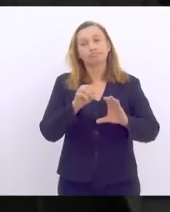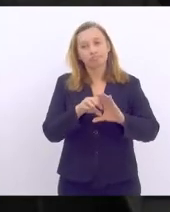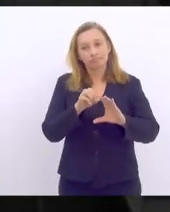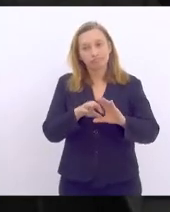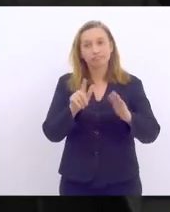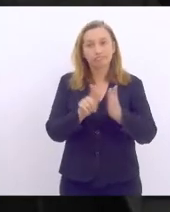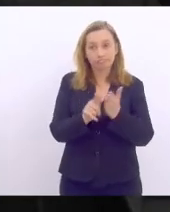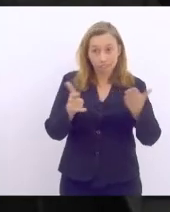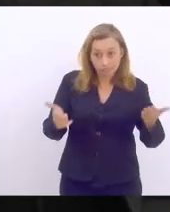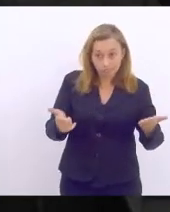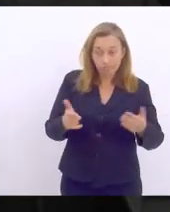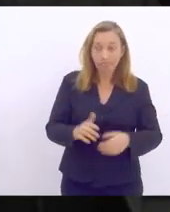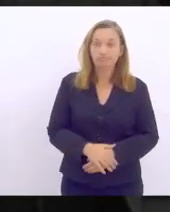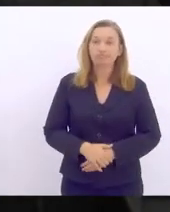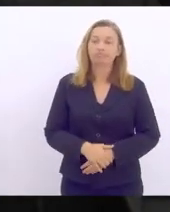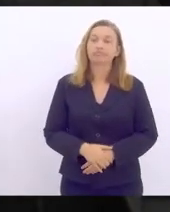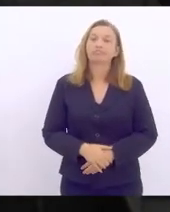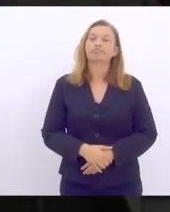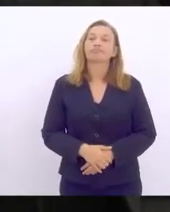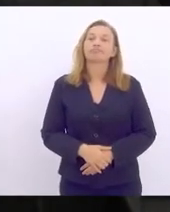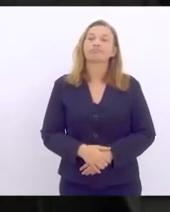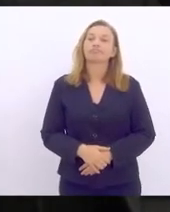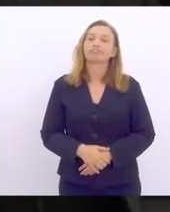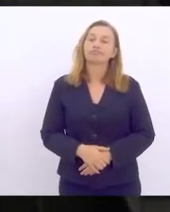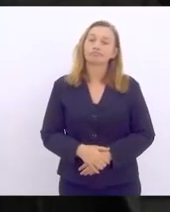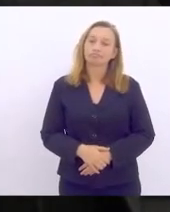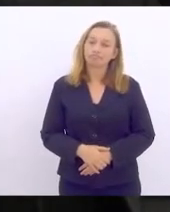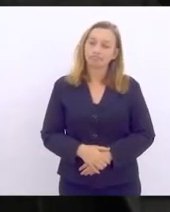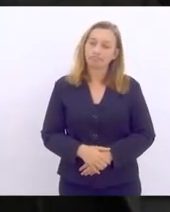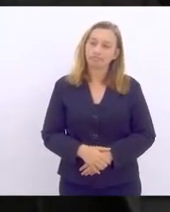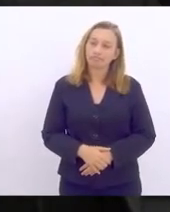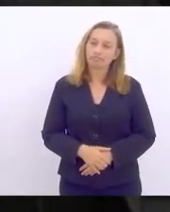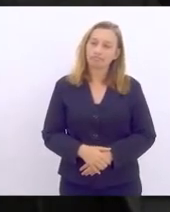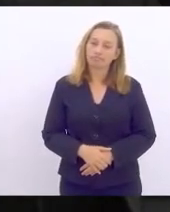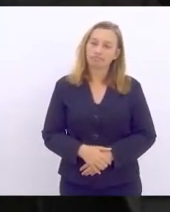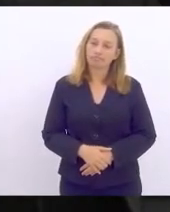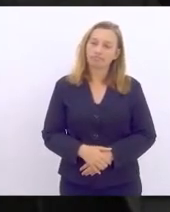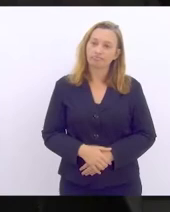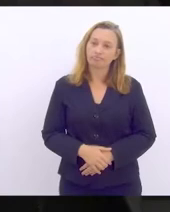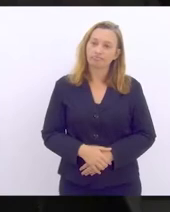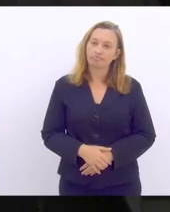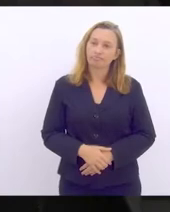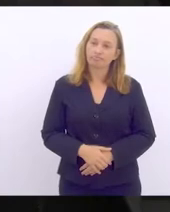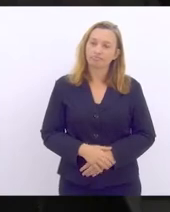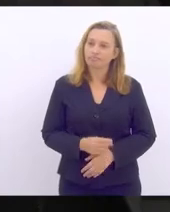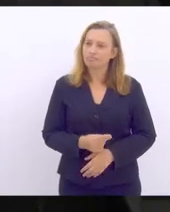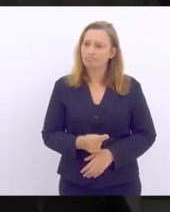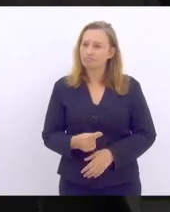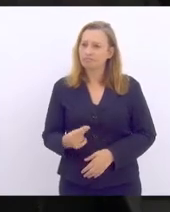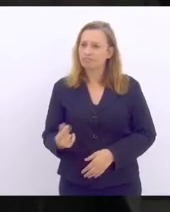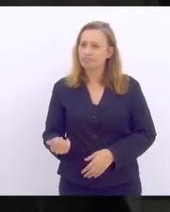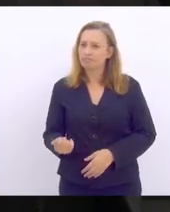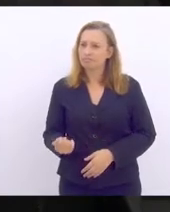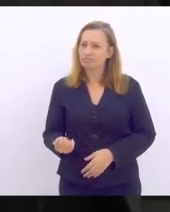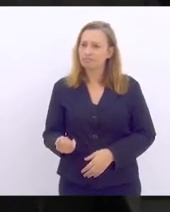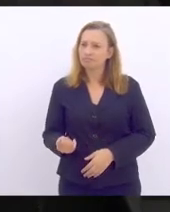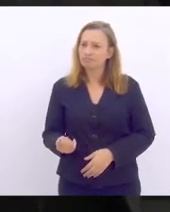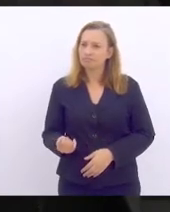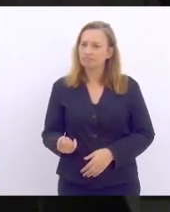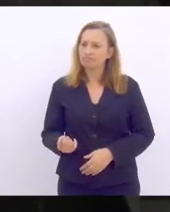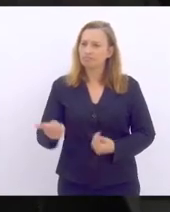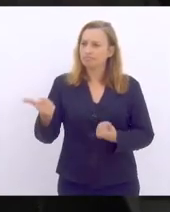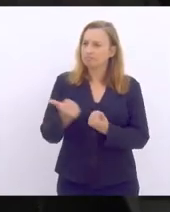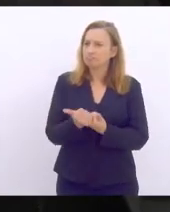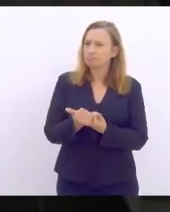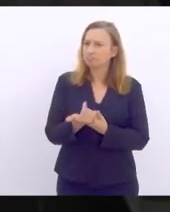Globo página 12 Manchete saída forçada sem